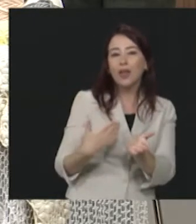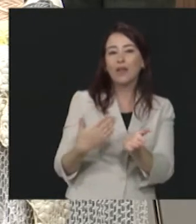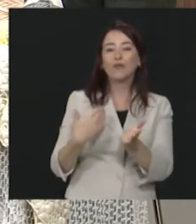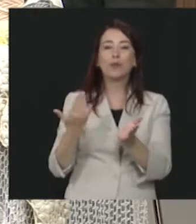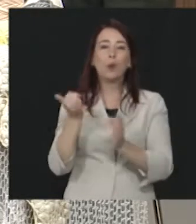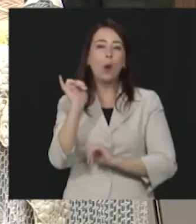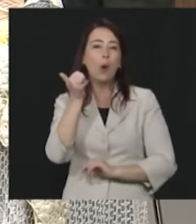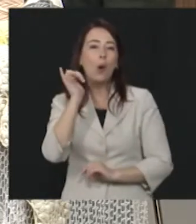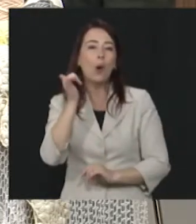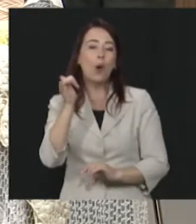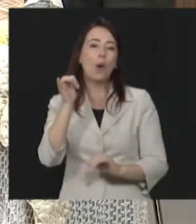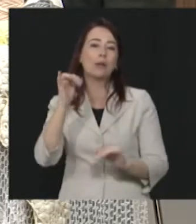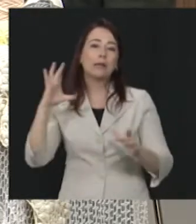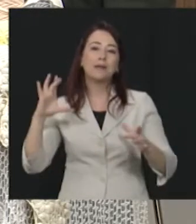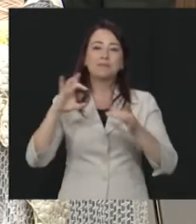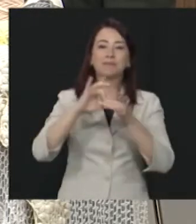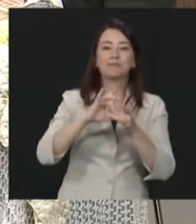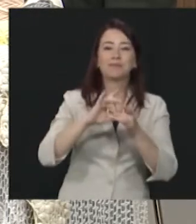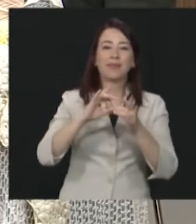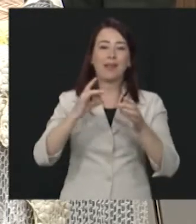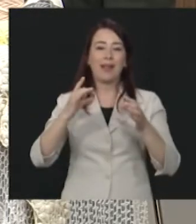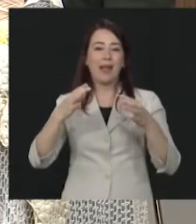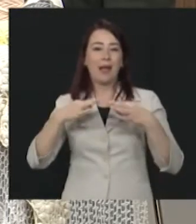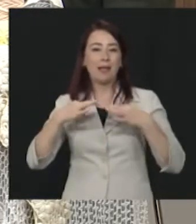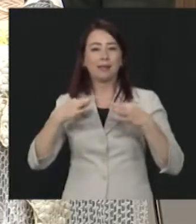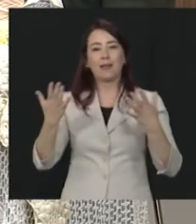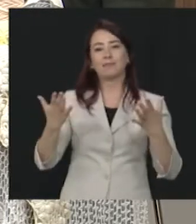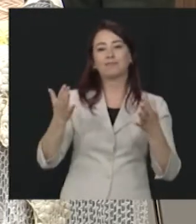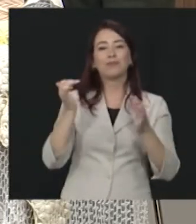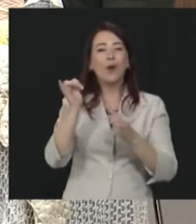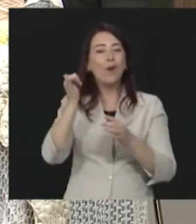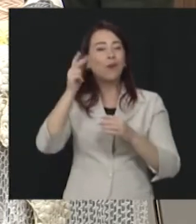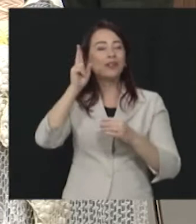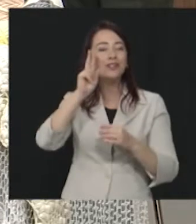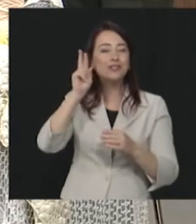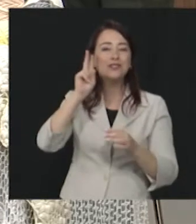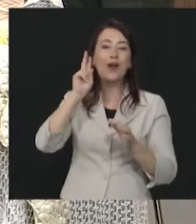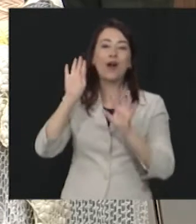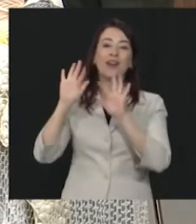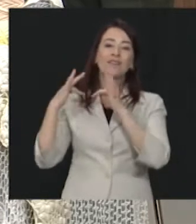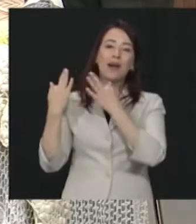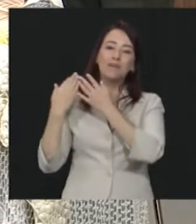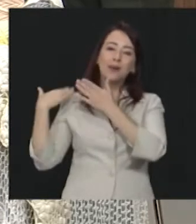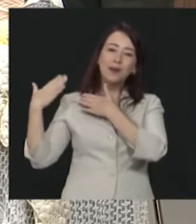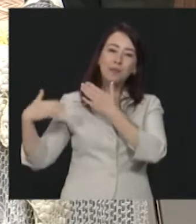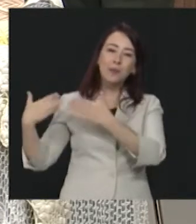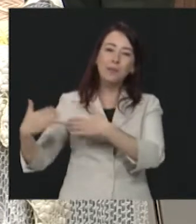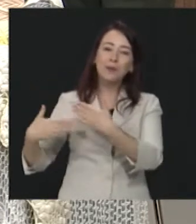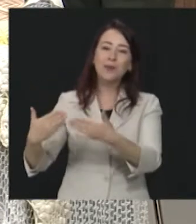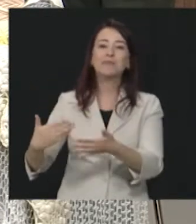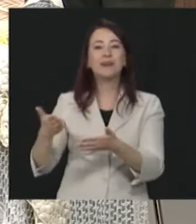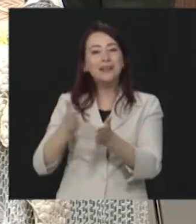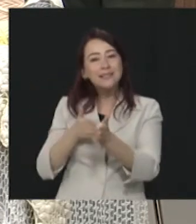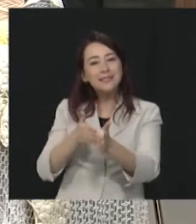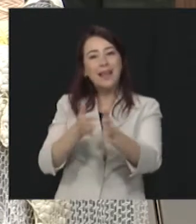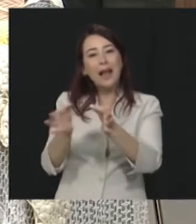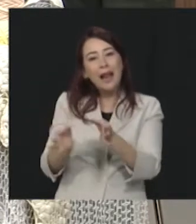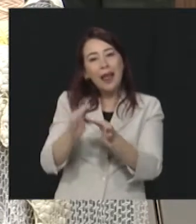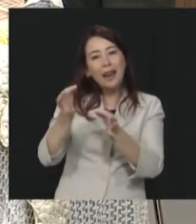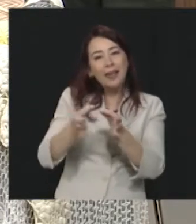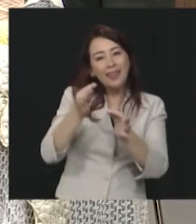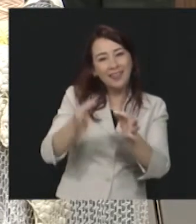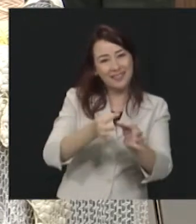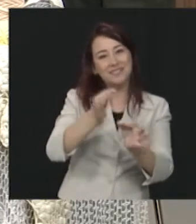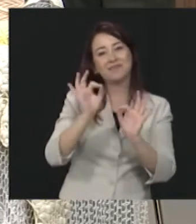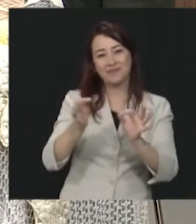junta aí todos os tecidos, casos e histórias da família, seguindo a linha, não é isso, dona Anitta? Seguindo